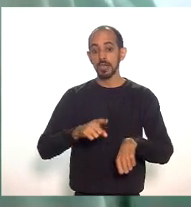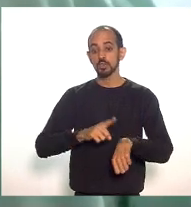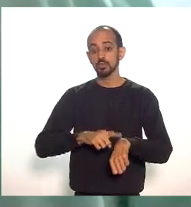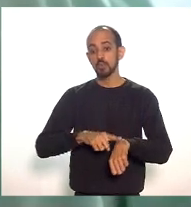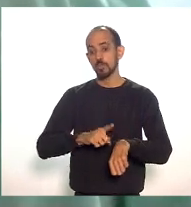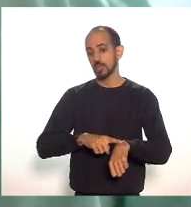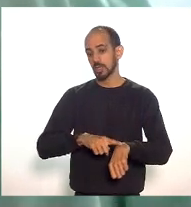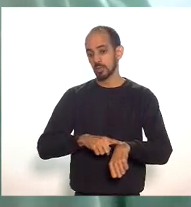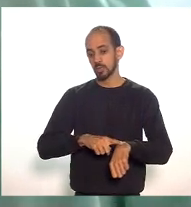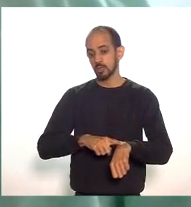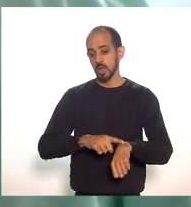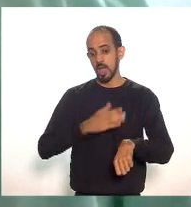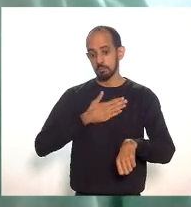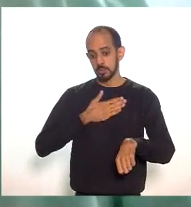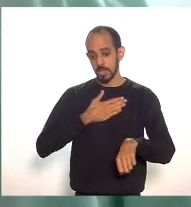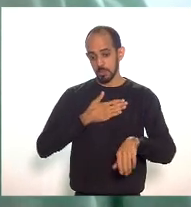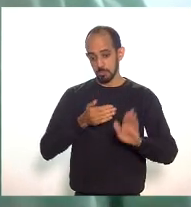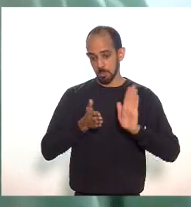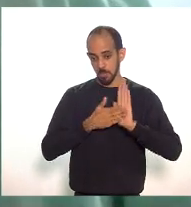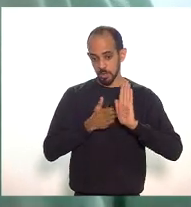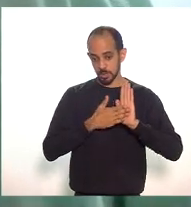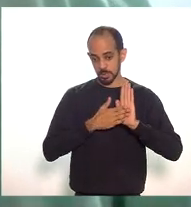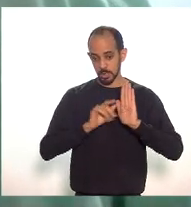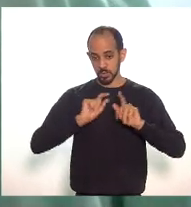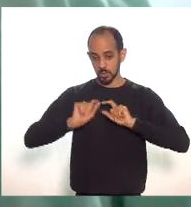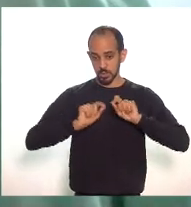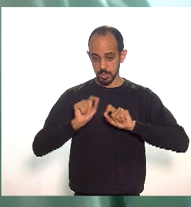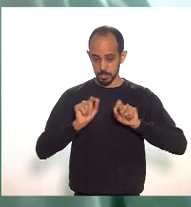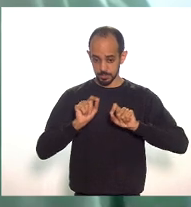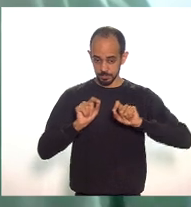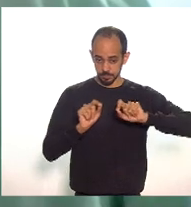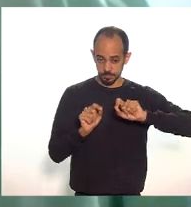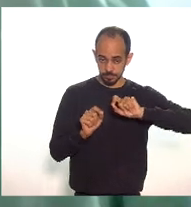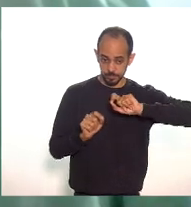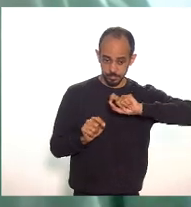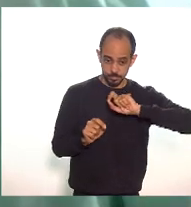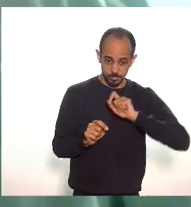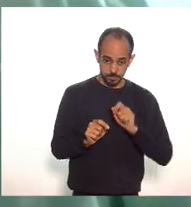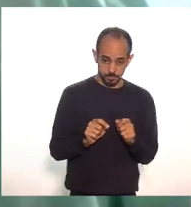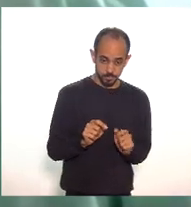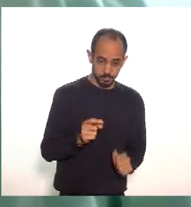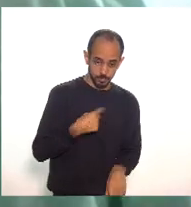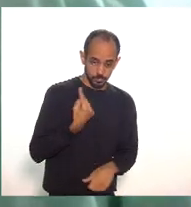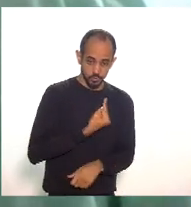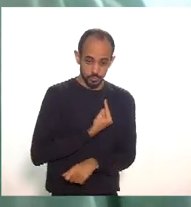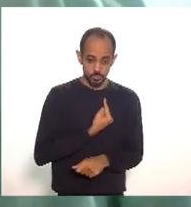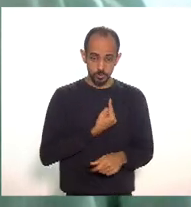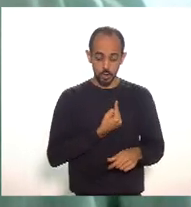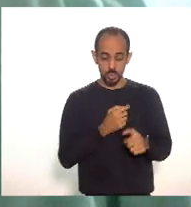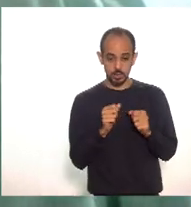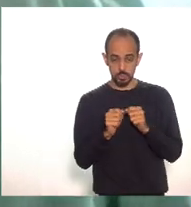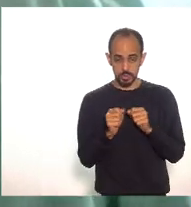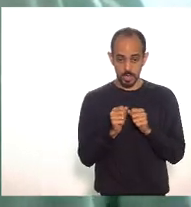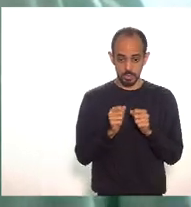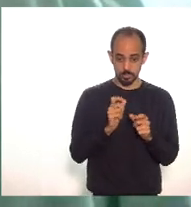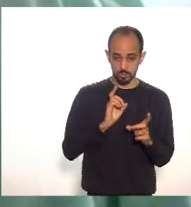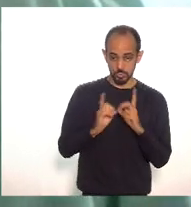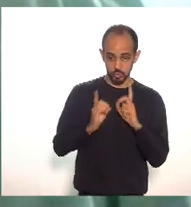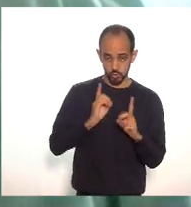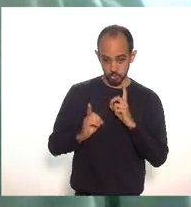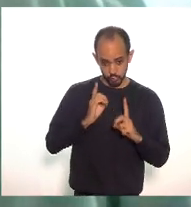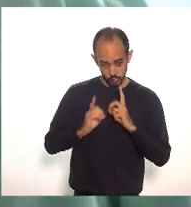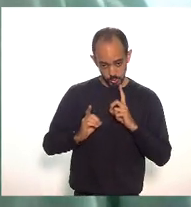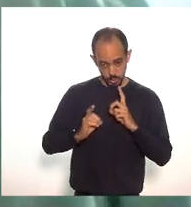a minha proposta seria seguinte que nós discutíamos isso como